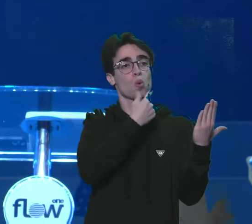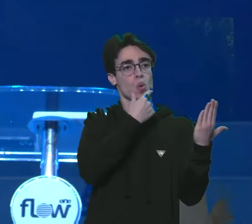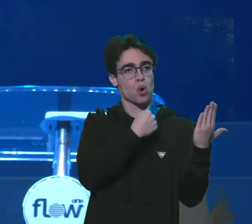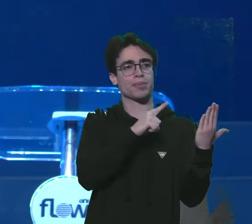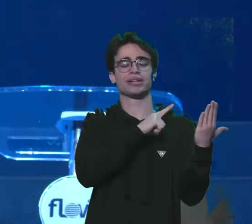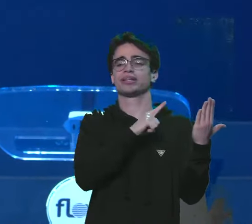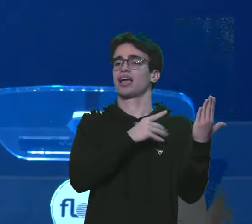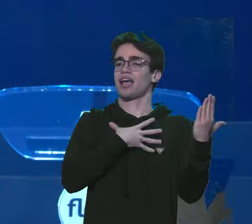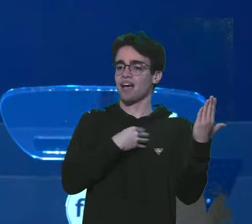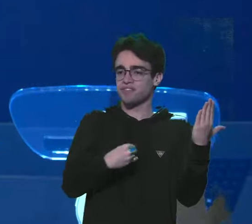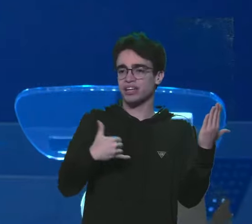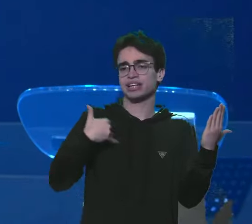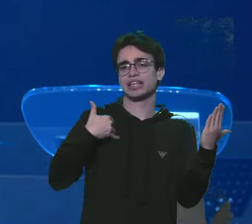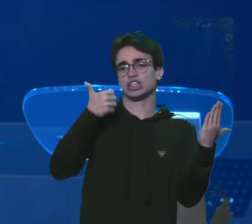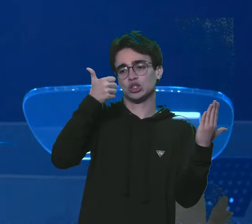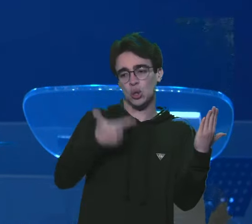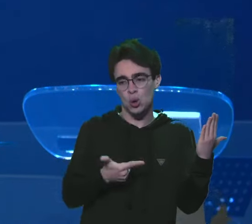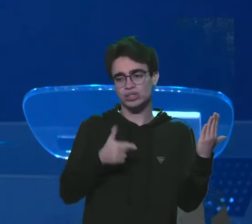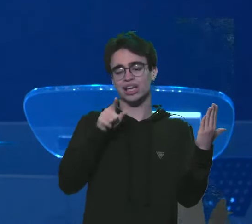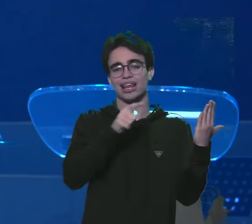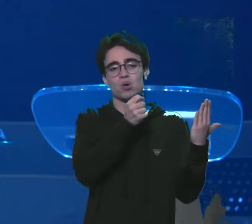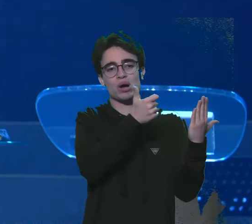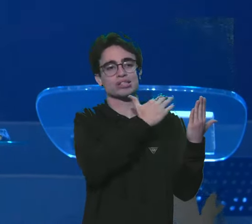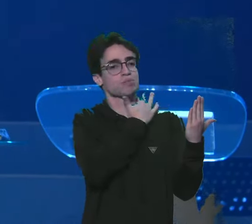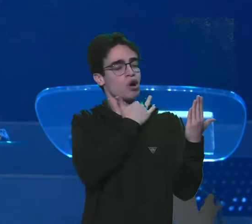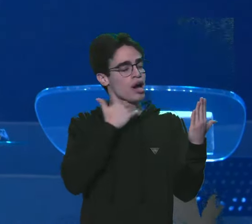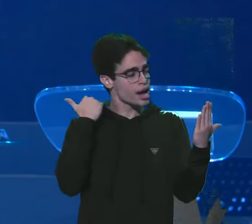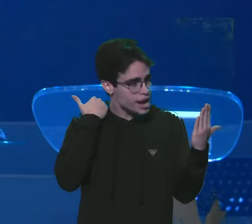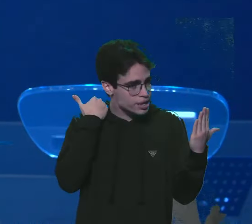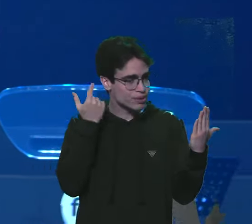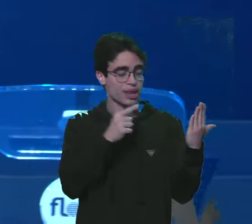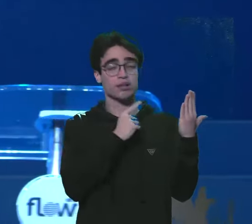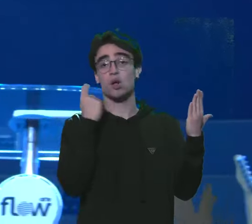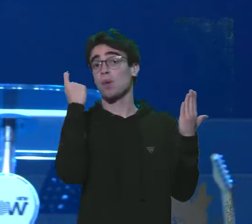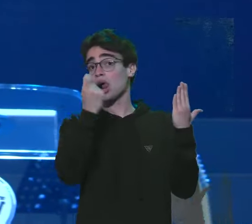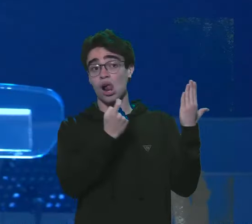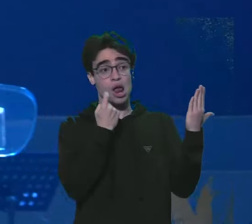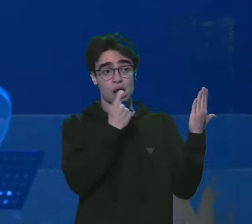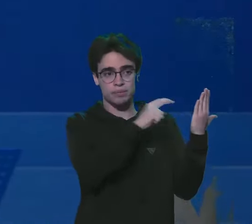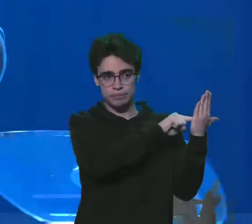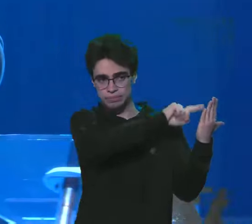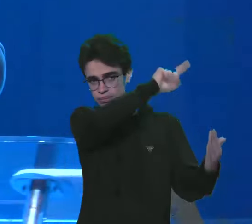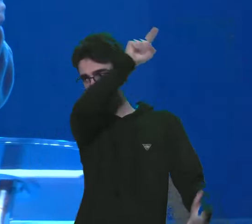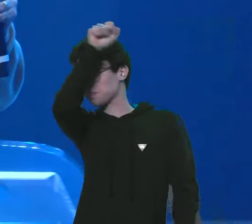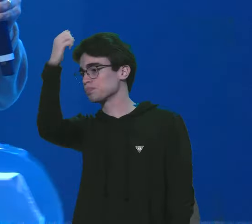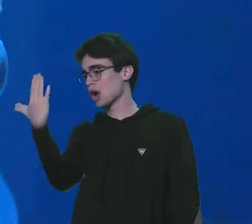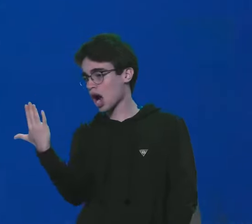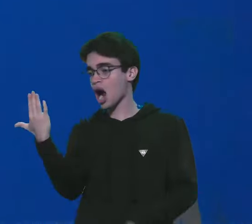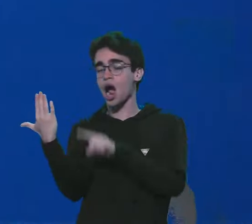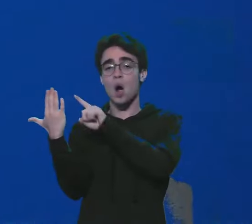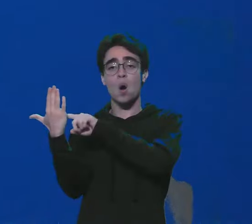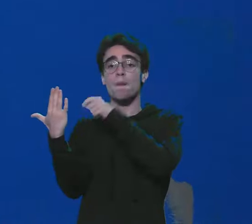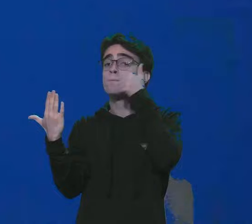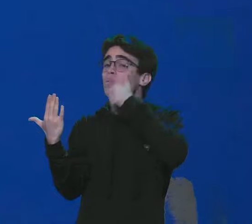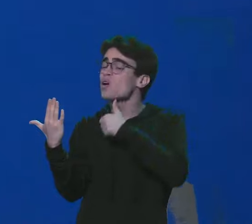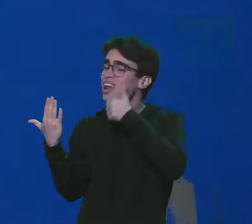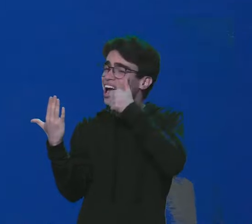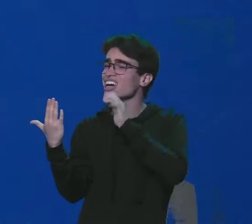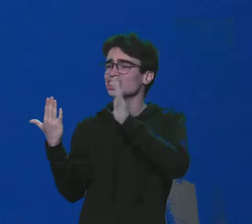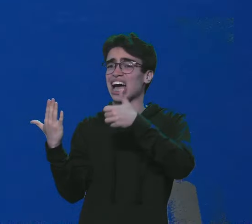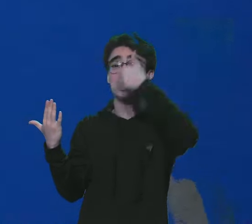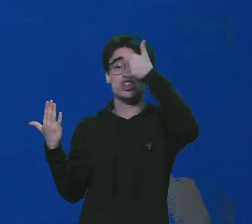12 anos, que estava morrendo e estava desesperado, e uma mulher que há 12